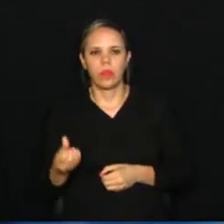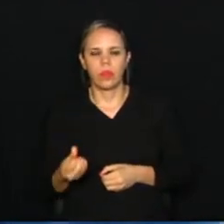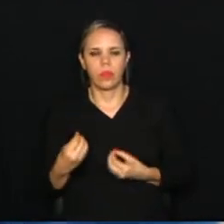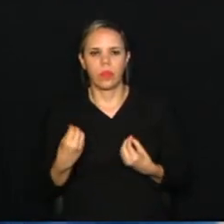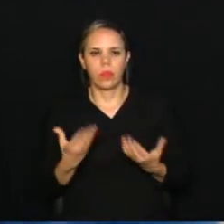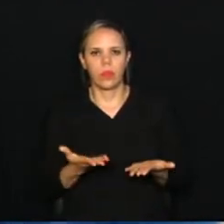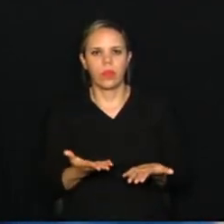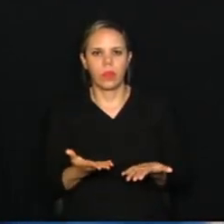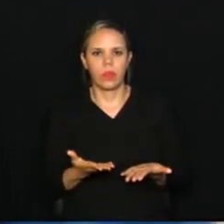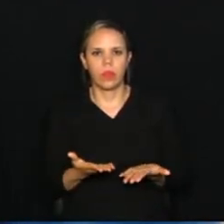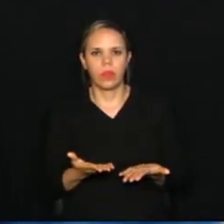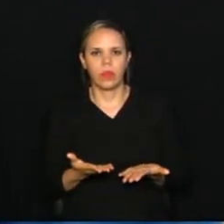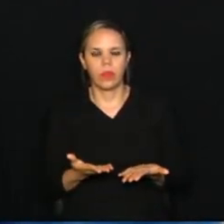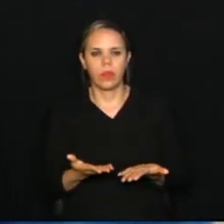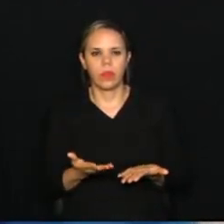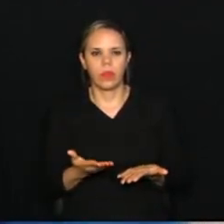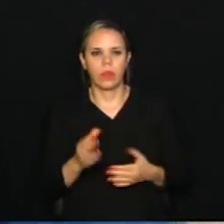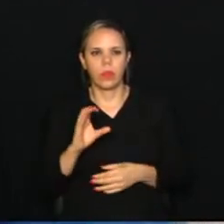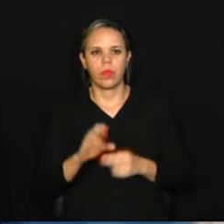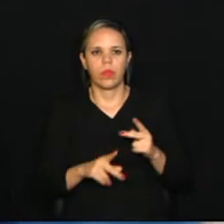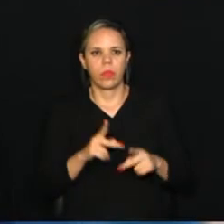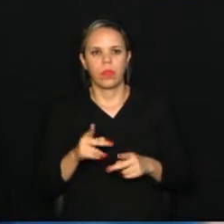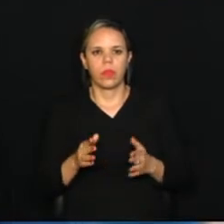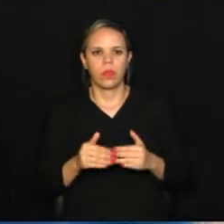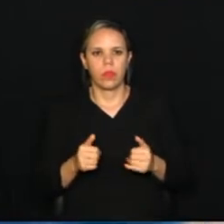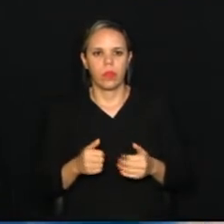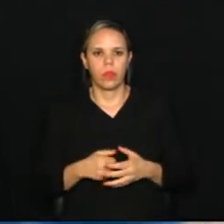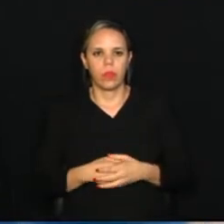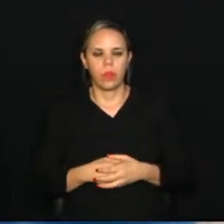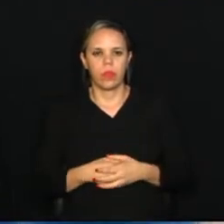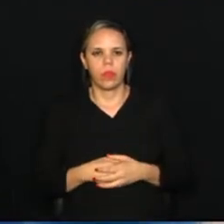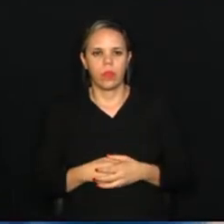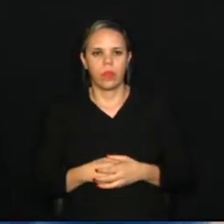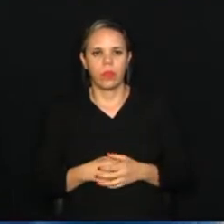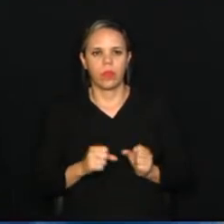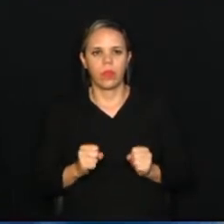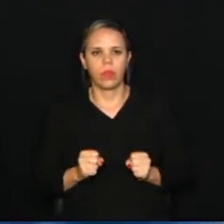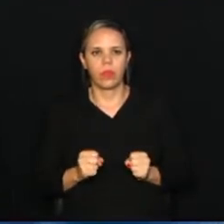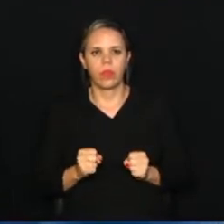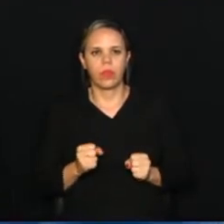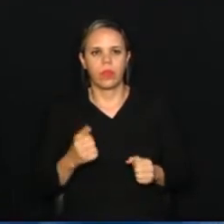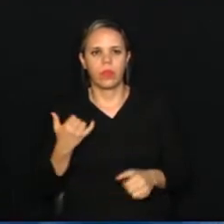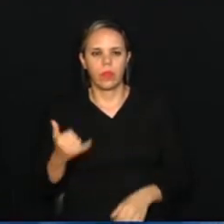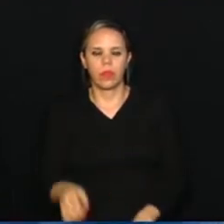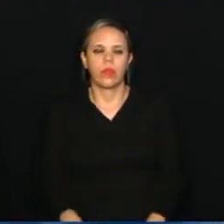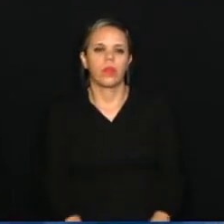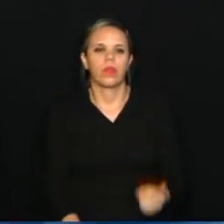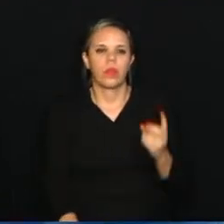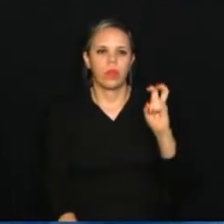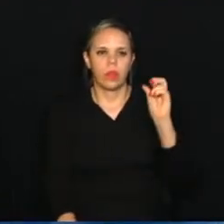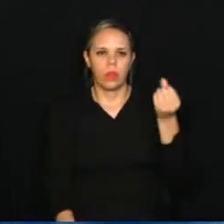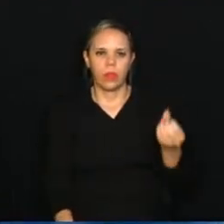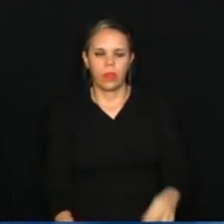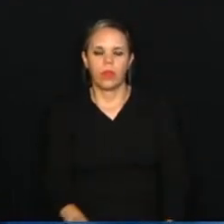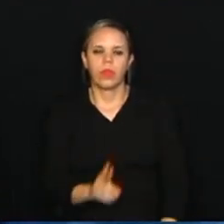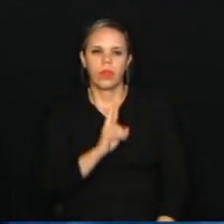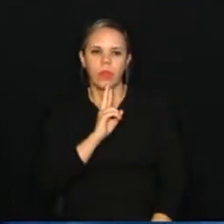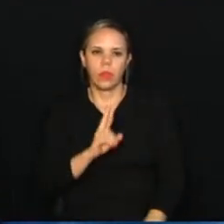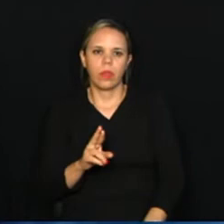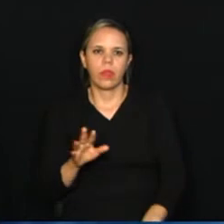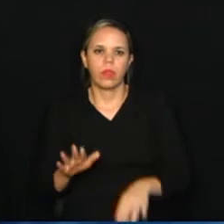encaminha para o cidadão que solicitou. O cidadão também pode ligar no 56 e obter essa resposta. Às